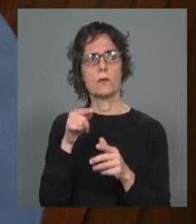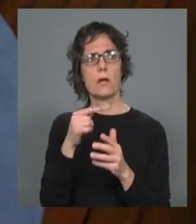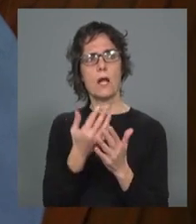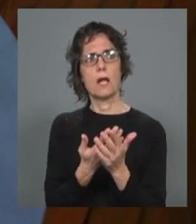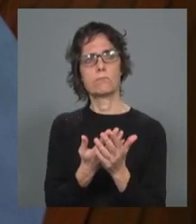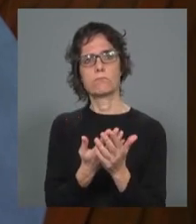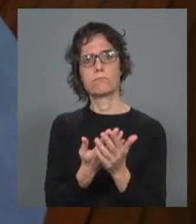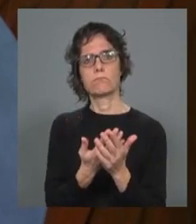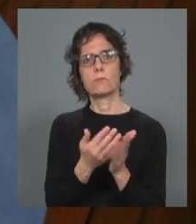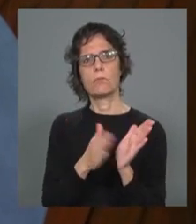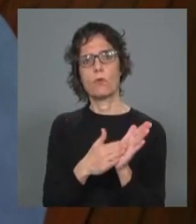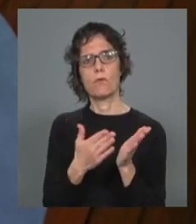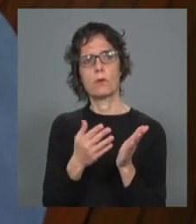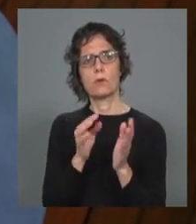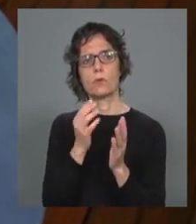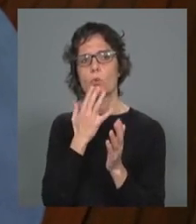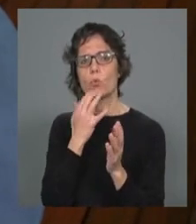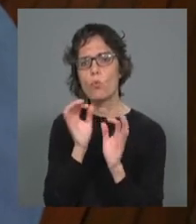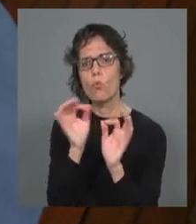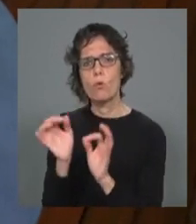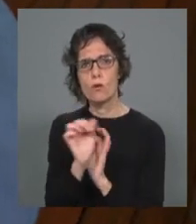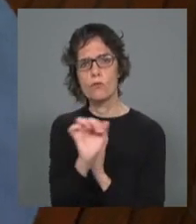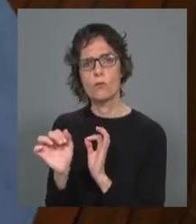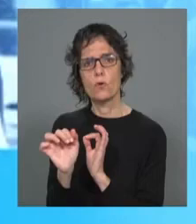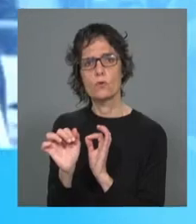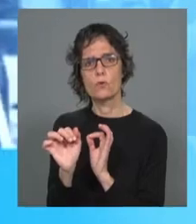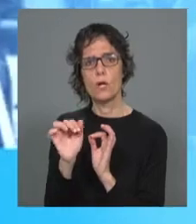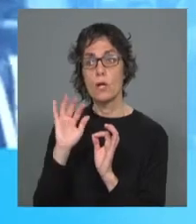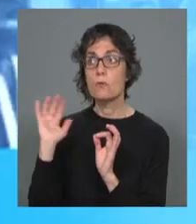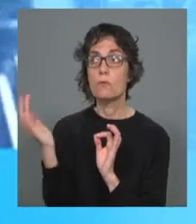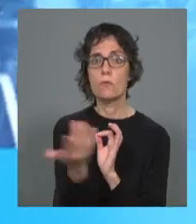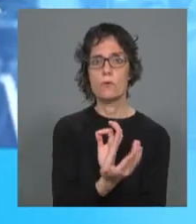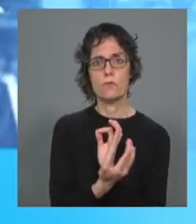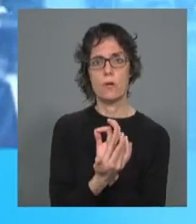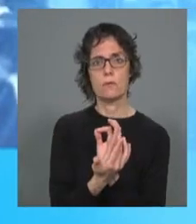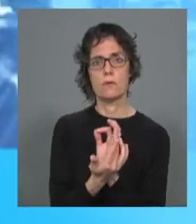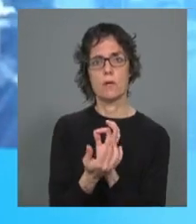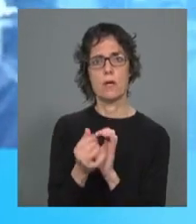em todo aquele espaço que não é estático, que vai mudando